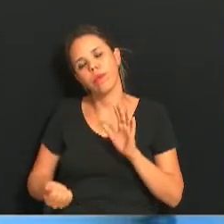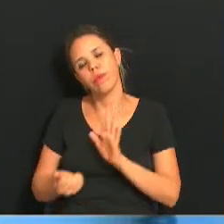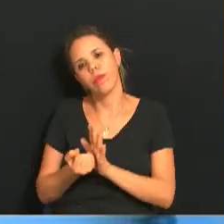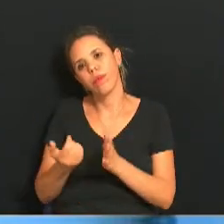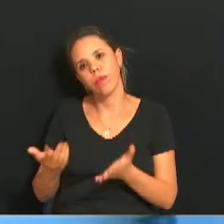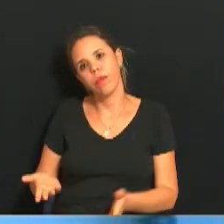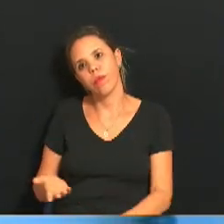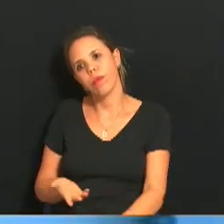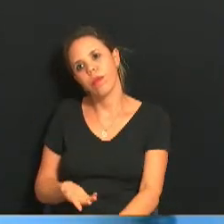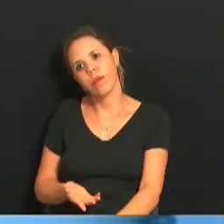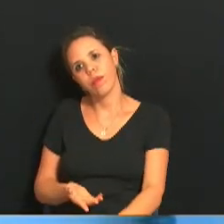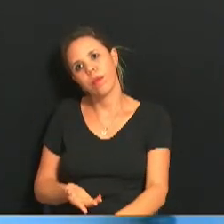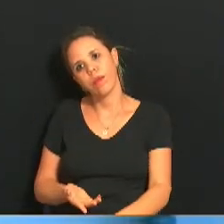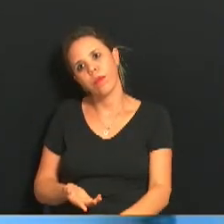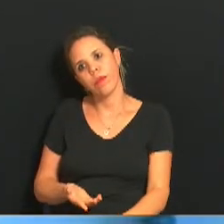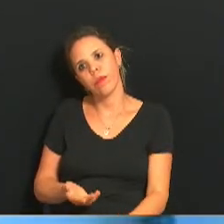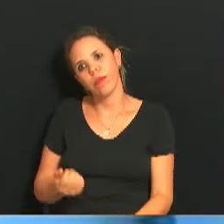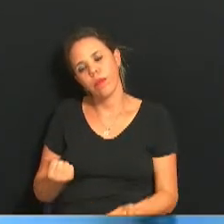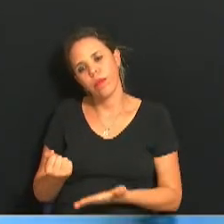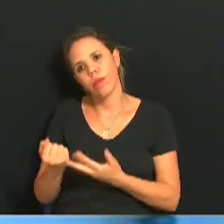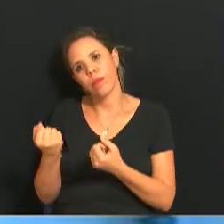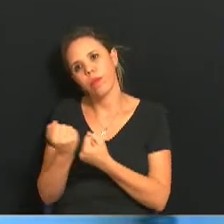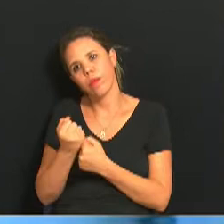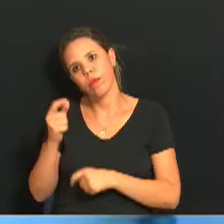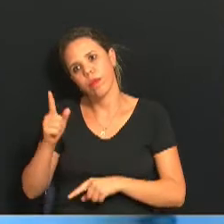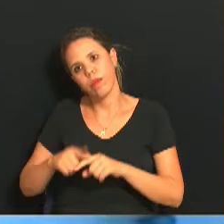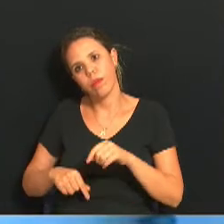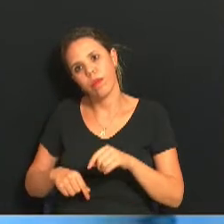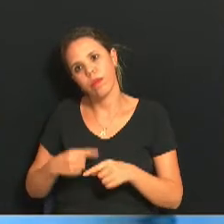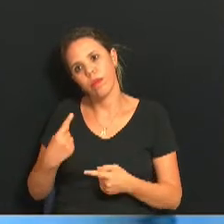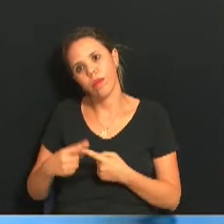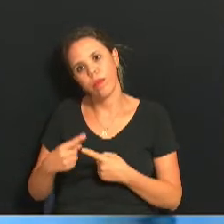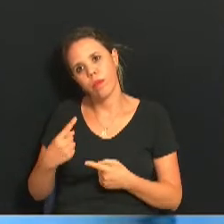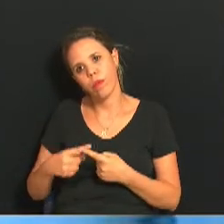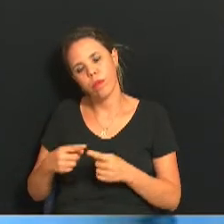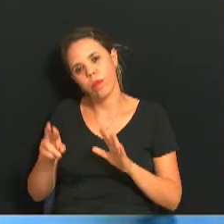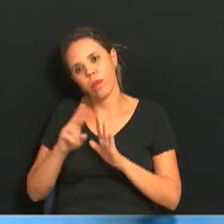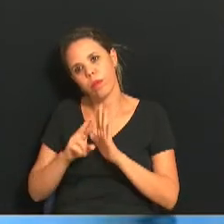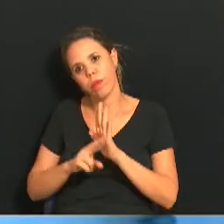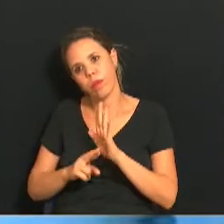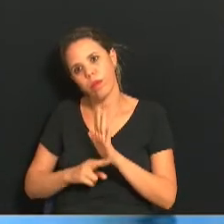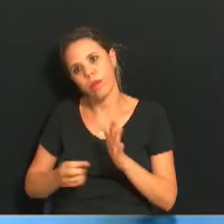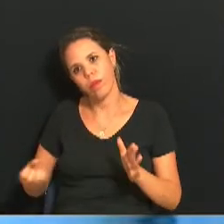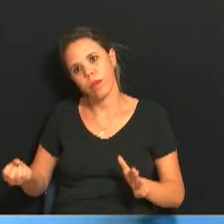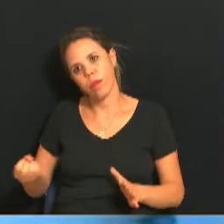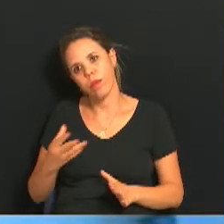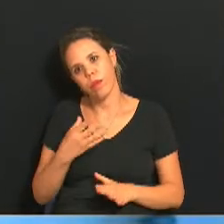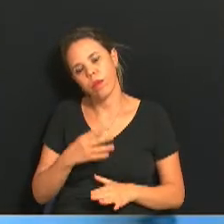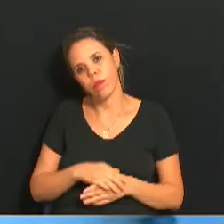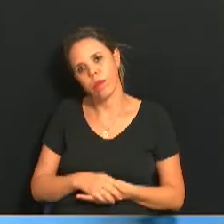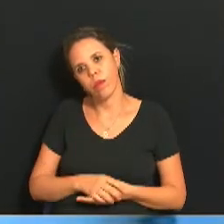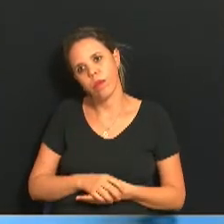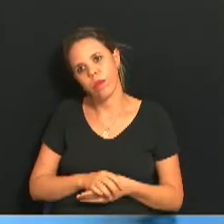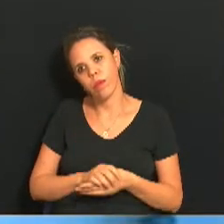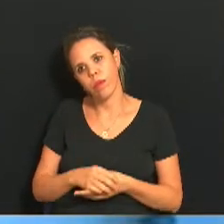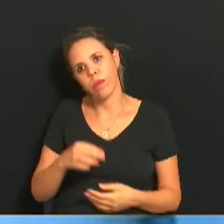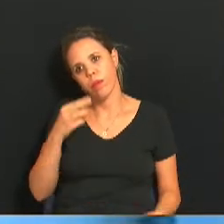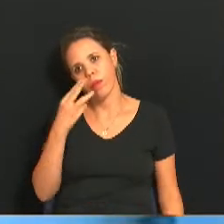para a salvaguarda de bens arqueológicos porque a normativas mais recentes portaria